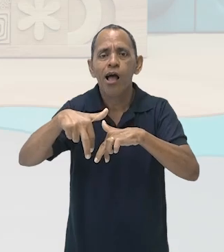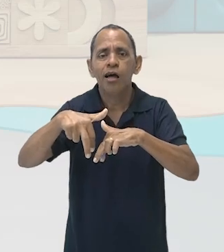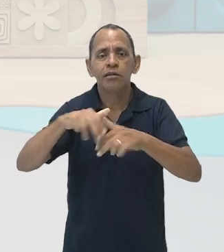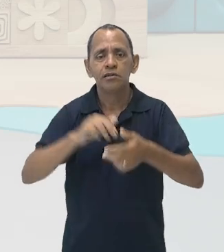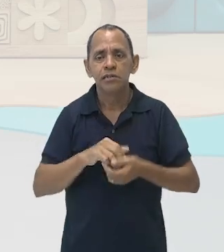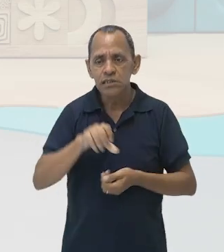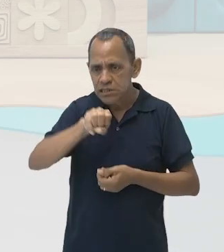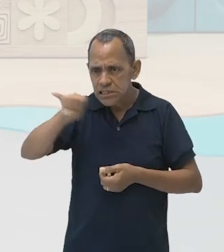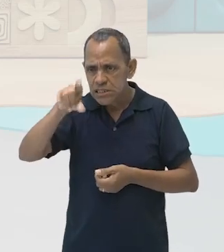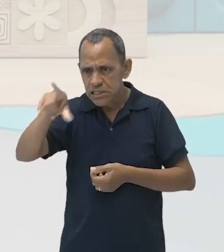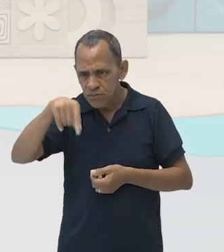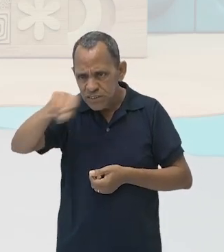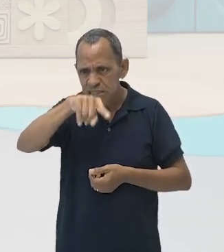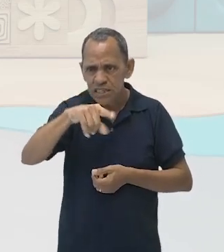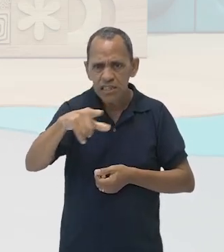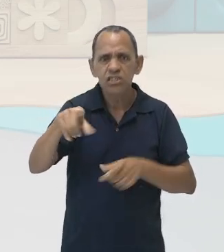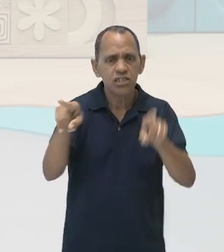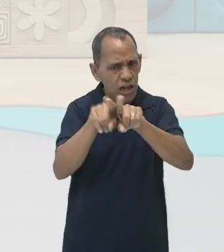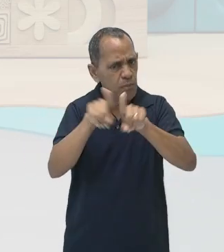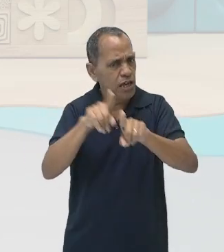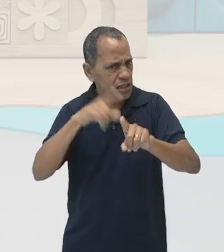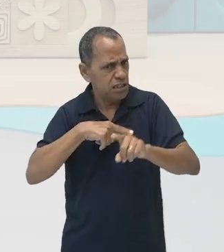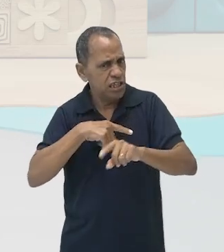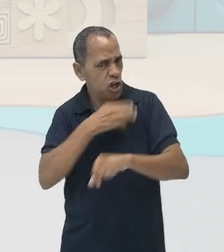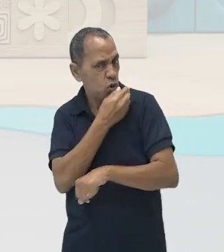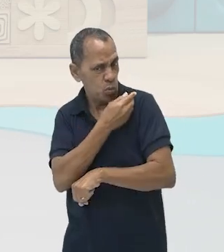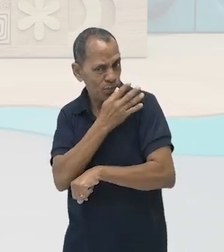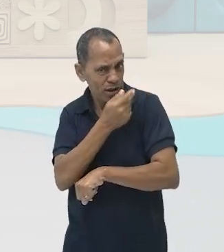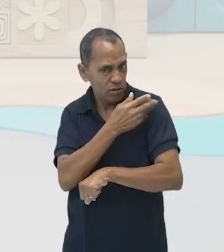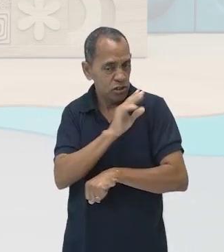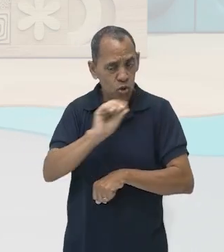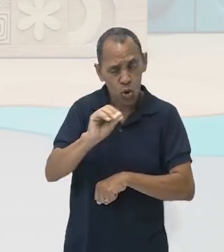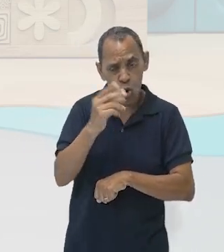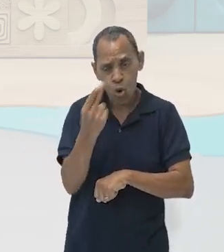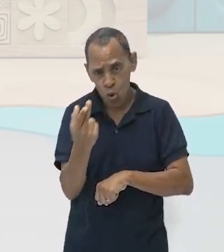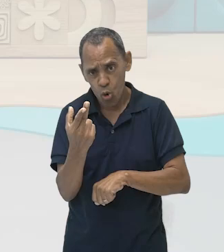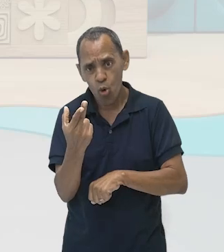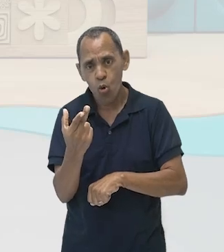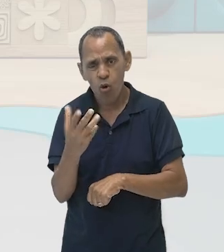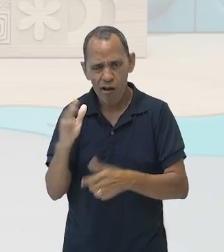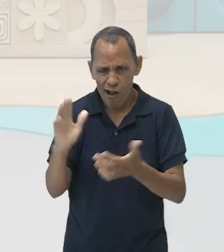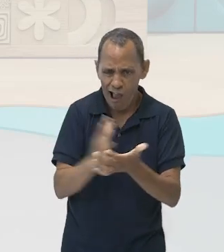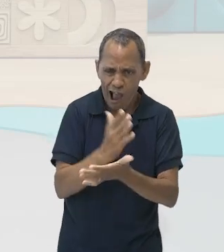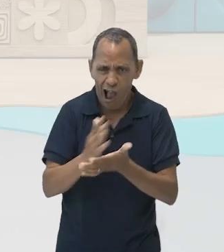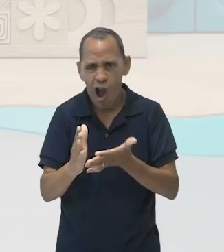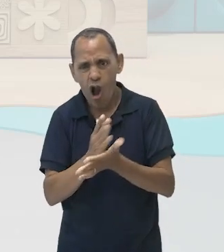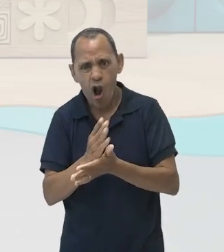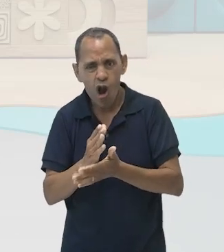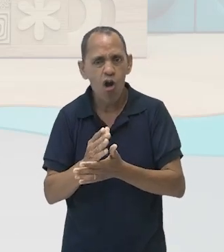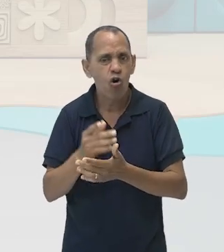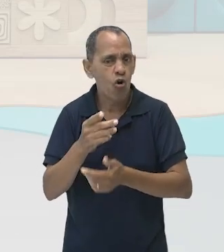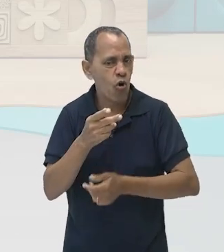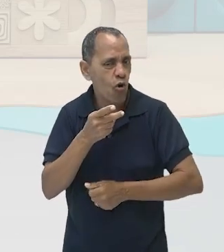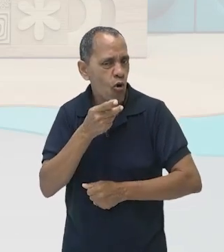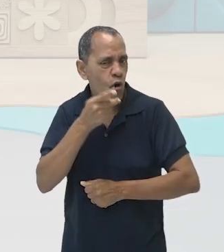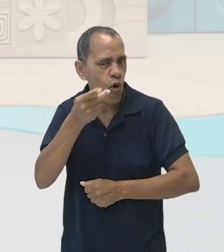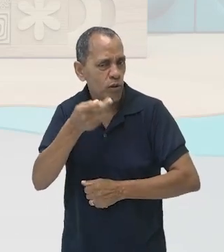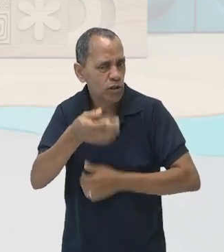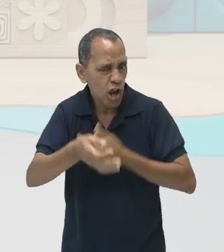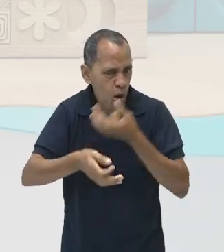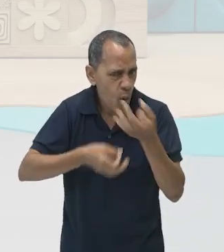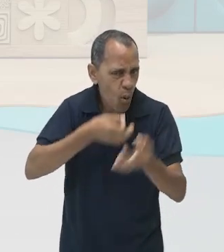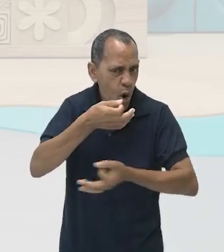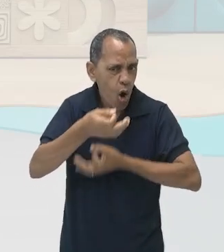certo preconceito ou faziam algum tipo de comentário negativo, já saibam que